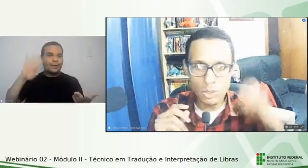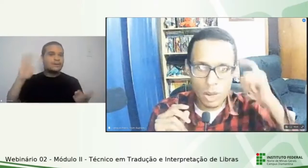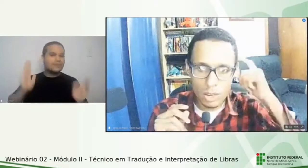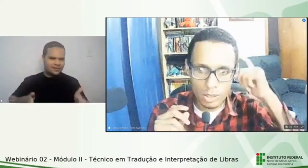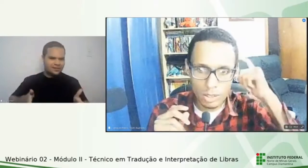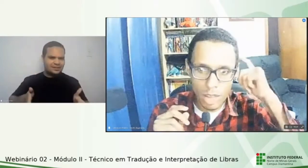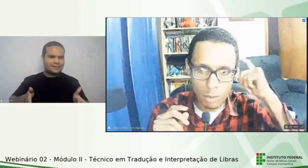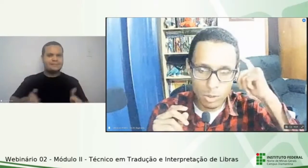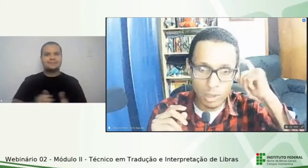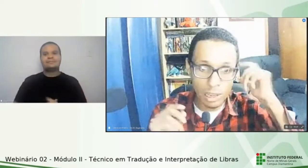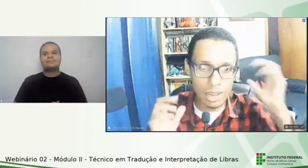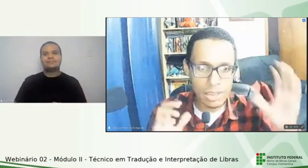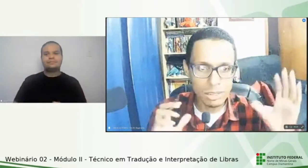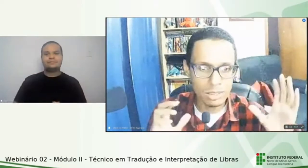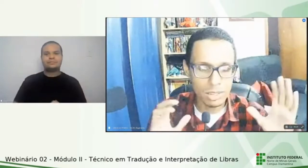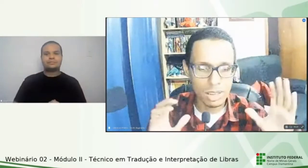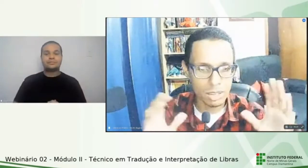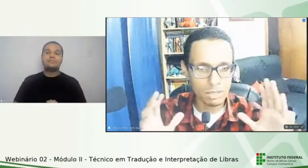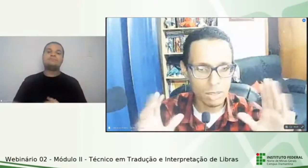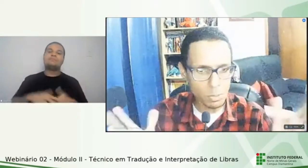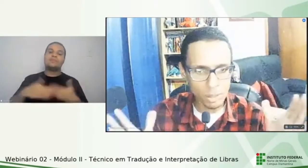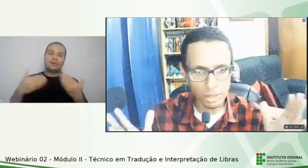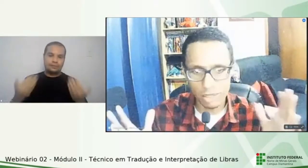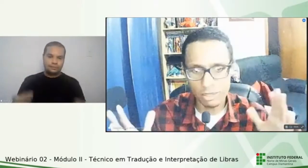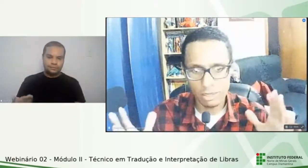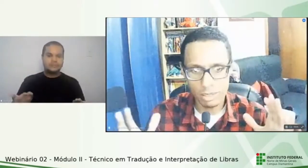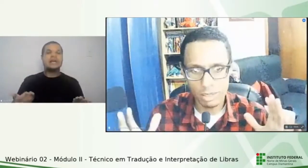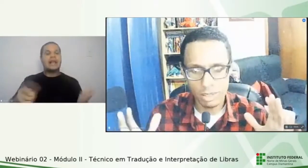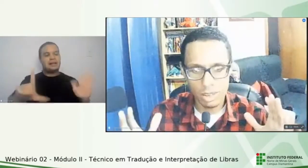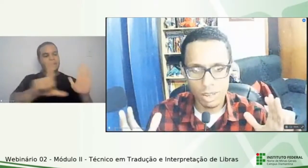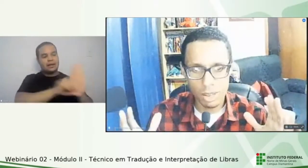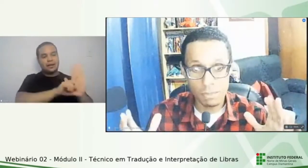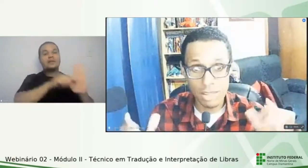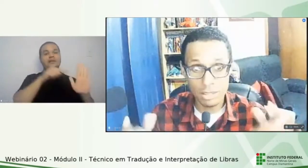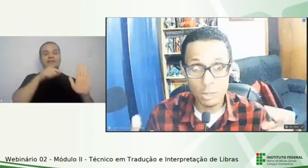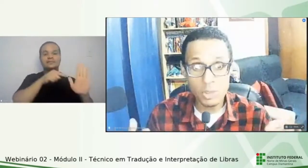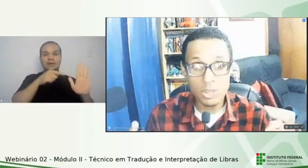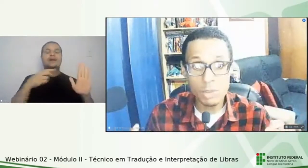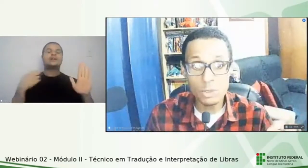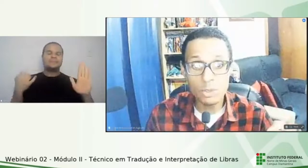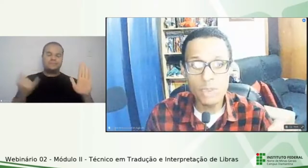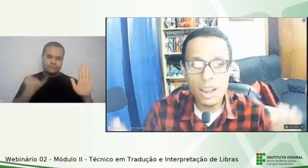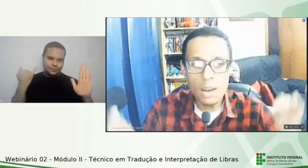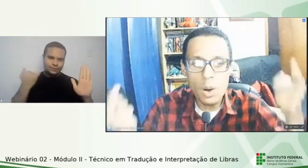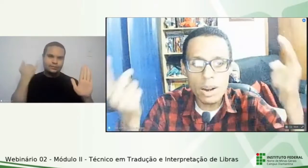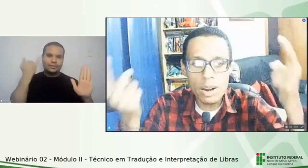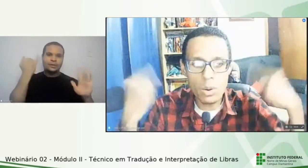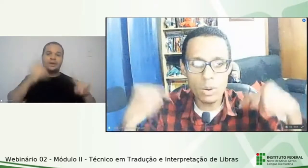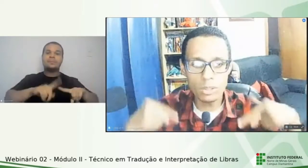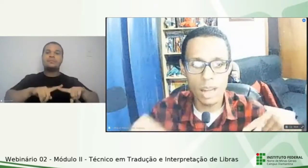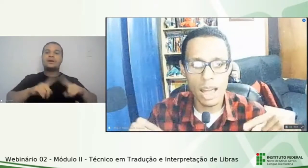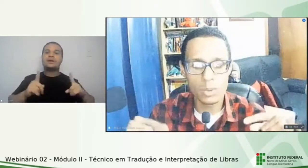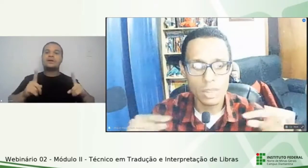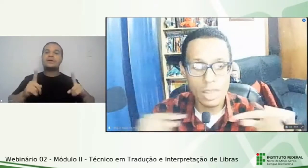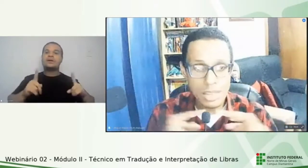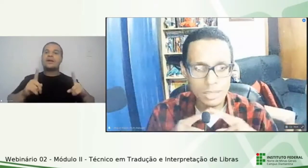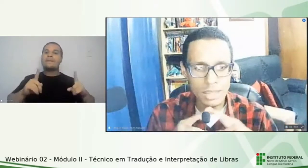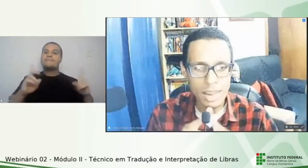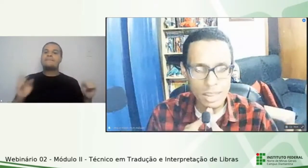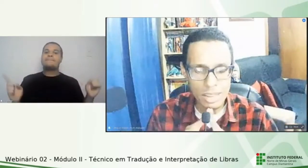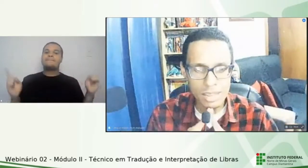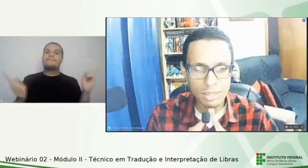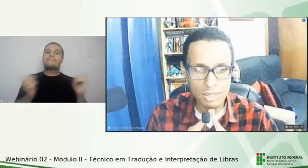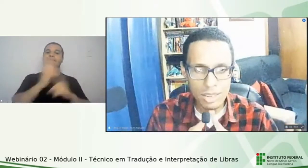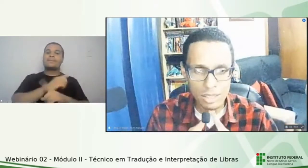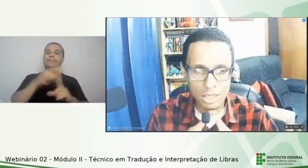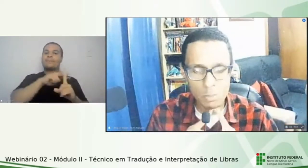quando nós temos leis, são importantes, mas nós precisamos ver agora ao contrário. Será